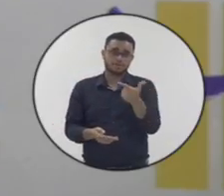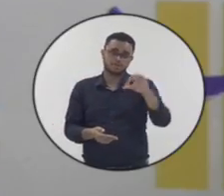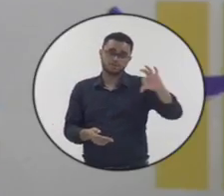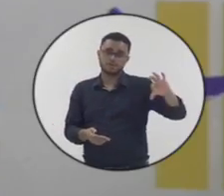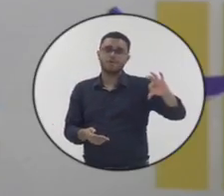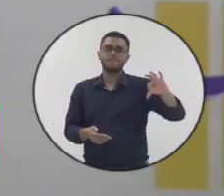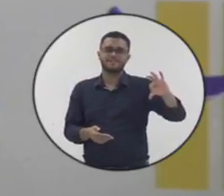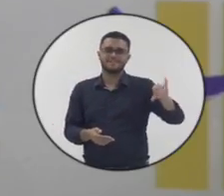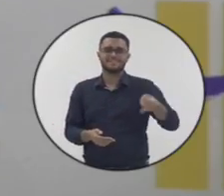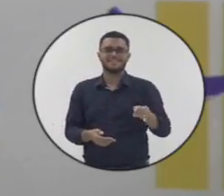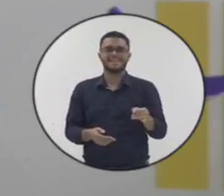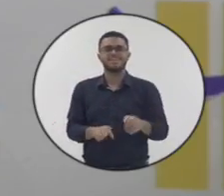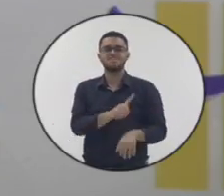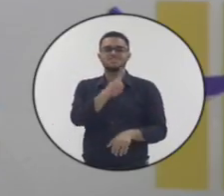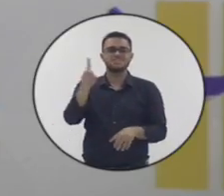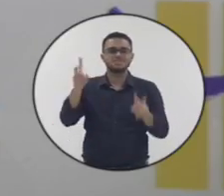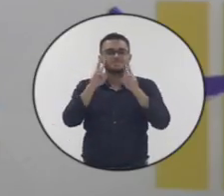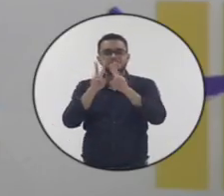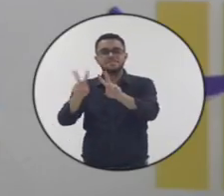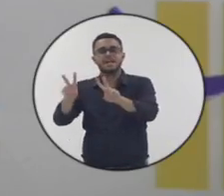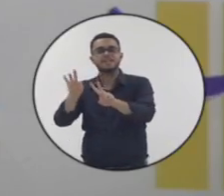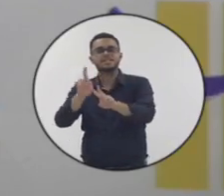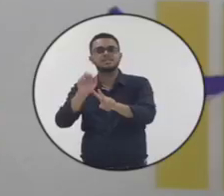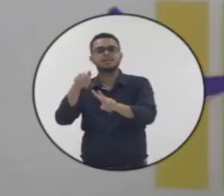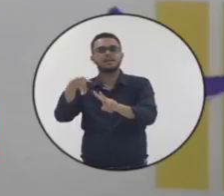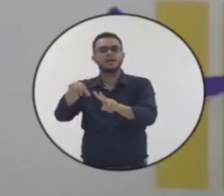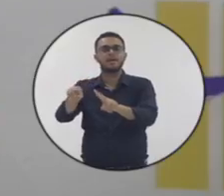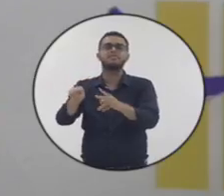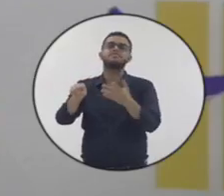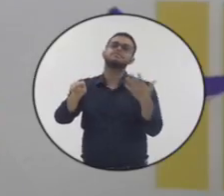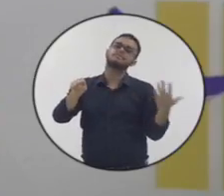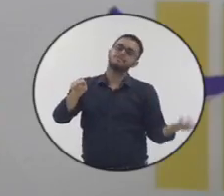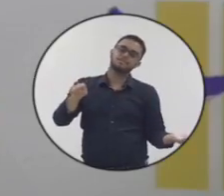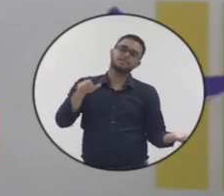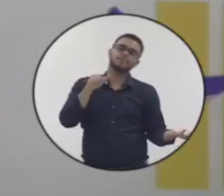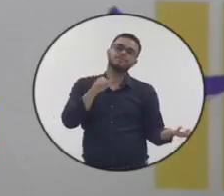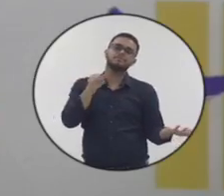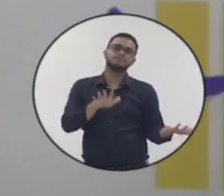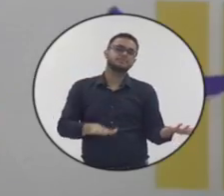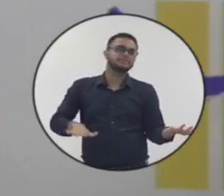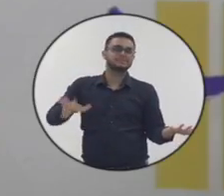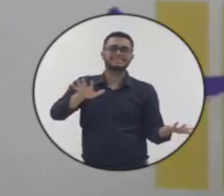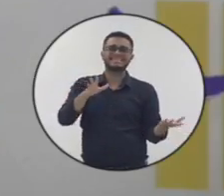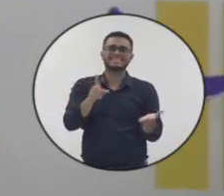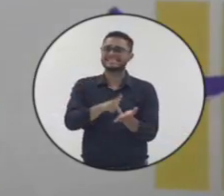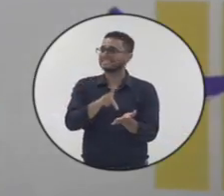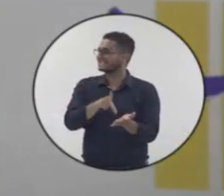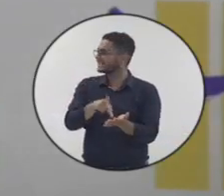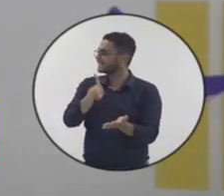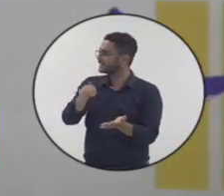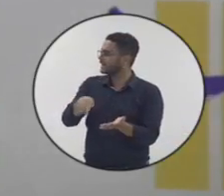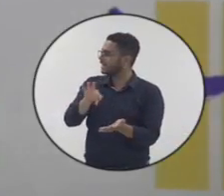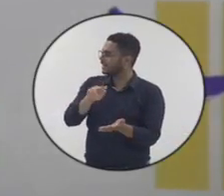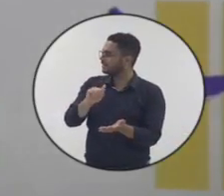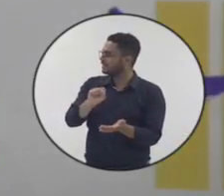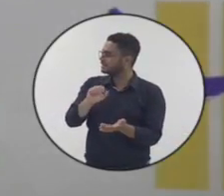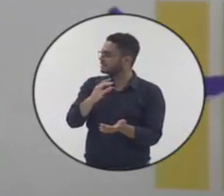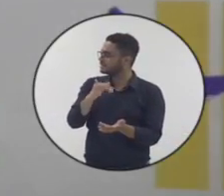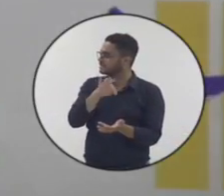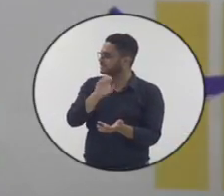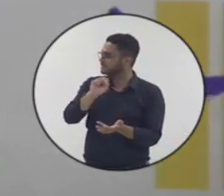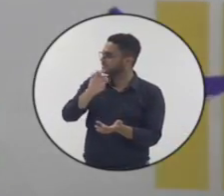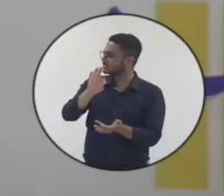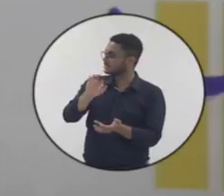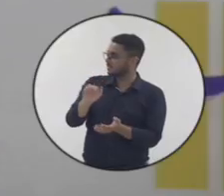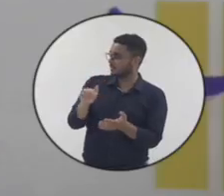janeiro, é o dia da visibilidade trans, neste cenário extremamente fascista, né, que a gente